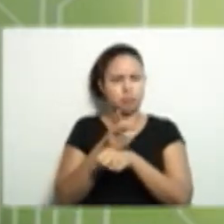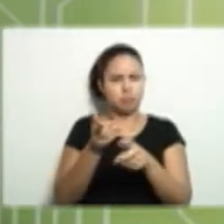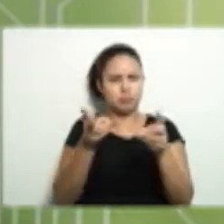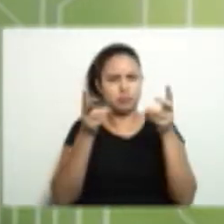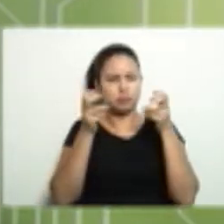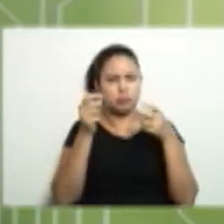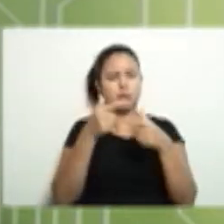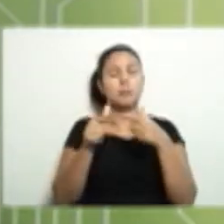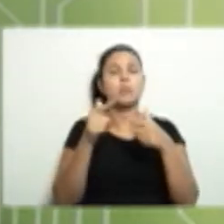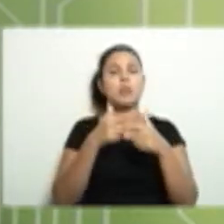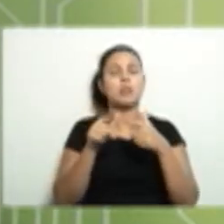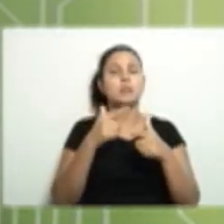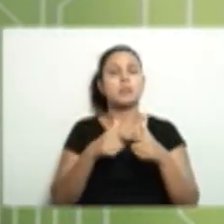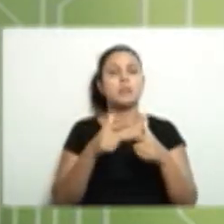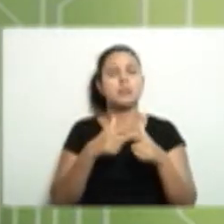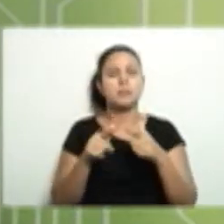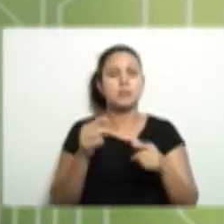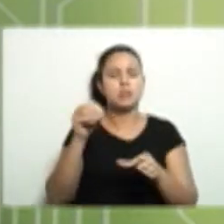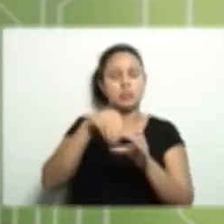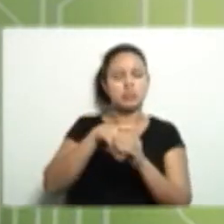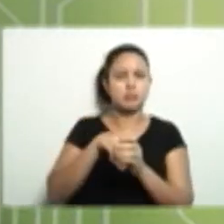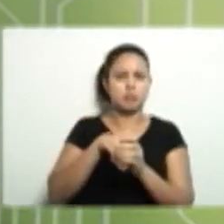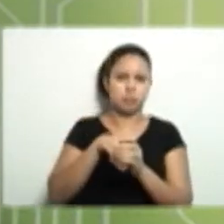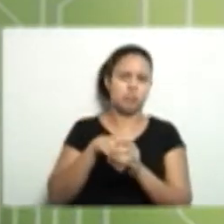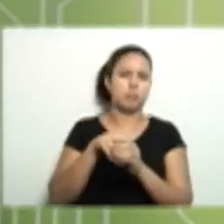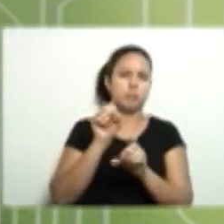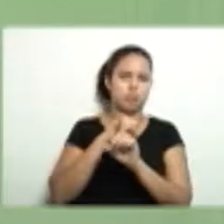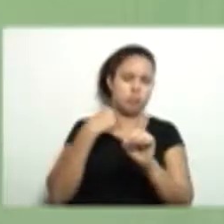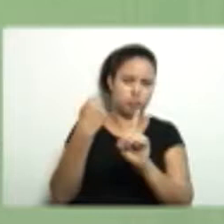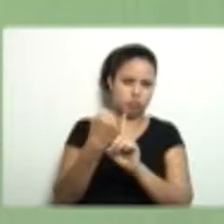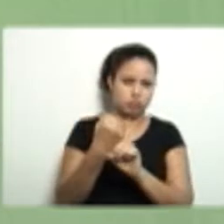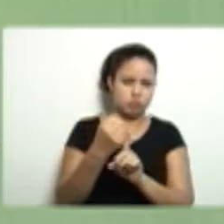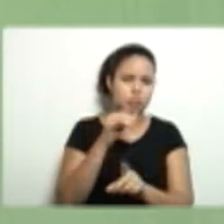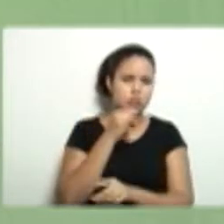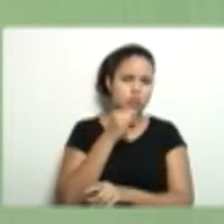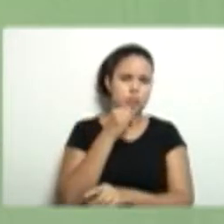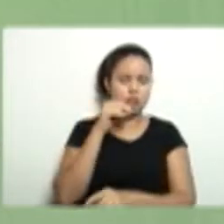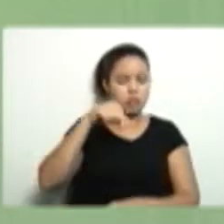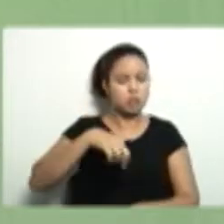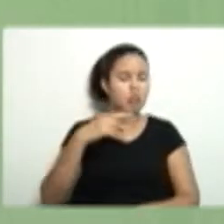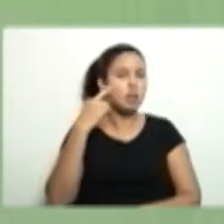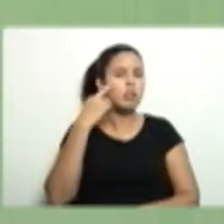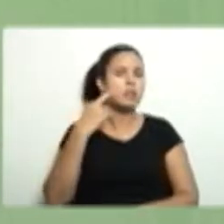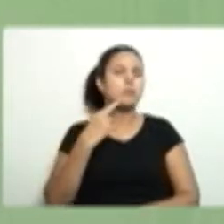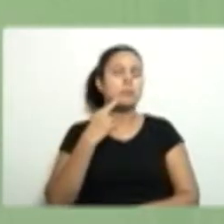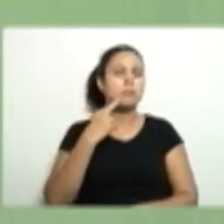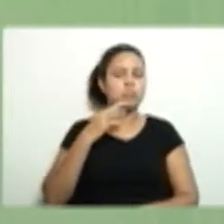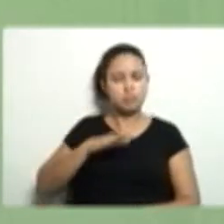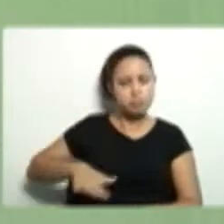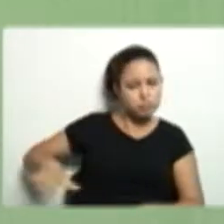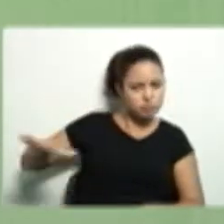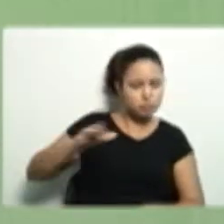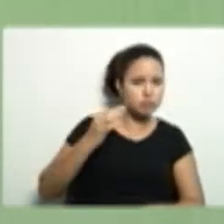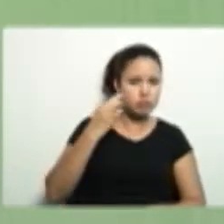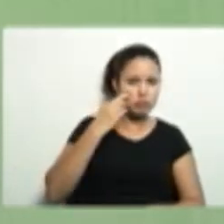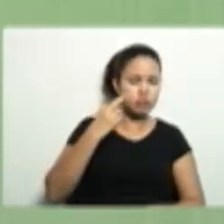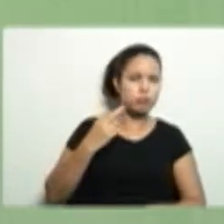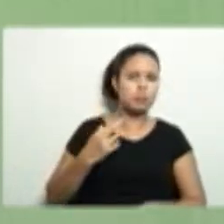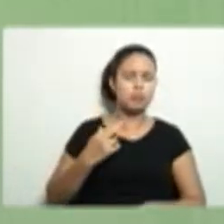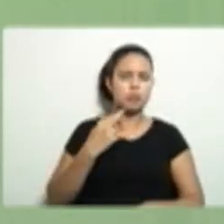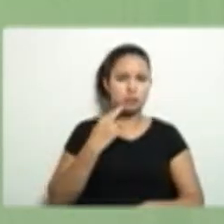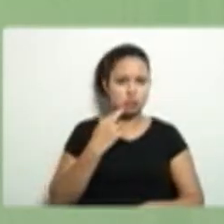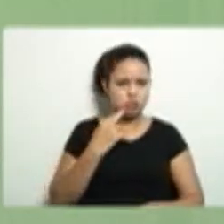Por exemplo, foi discutida a questão da desigualdade regional. Nós estamos aqui na região norte e a gente sabe que esse é um dos grandes problemas das